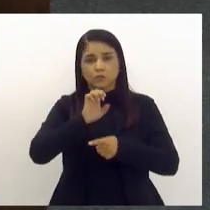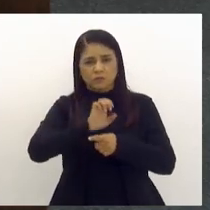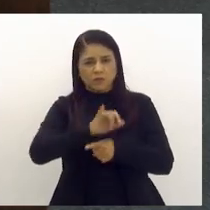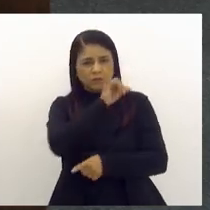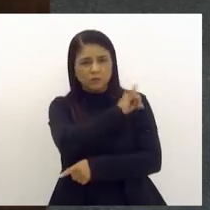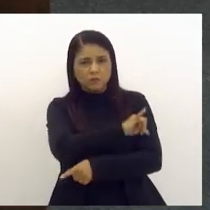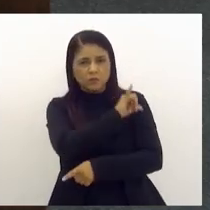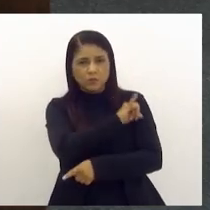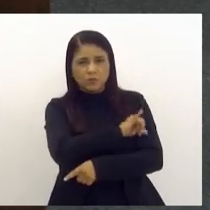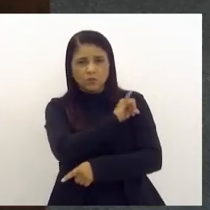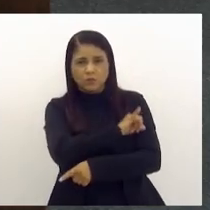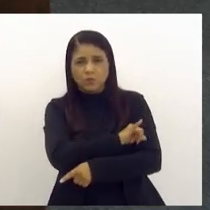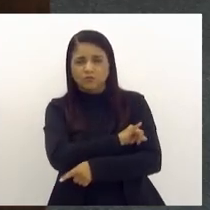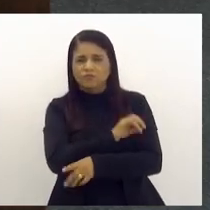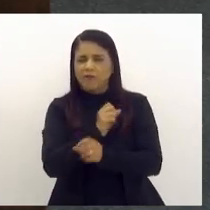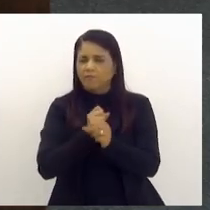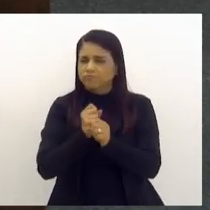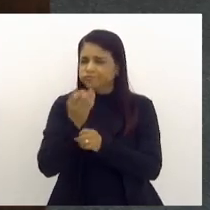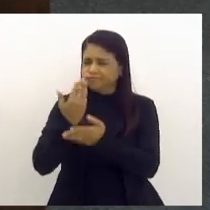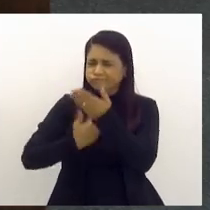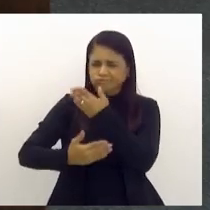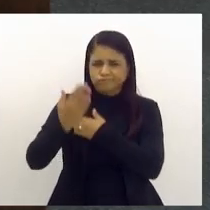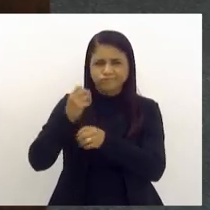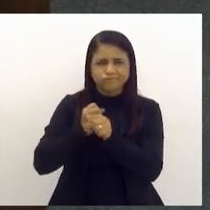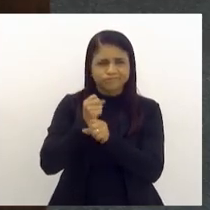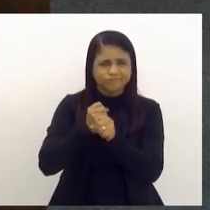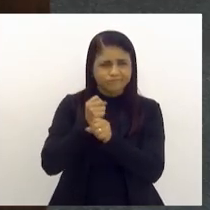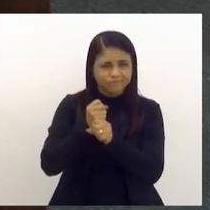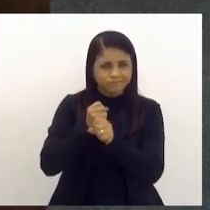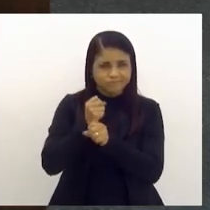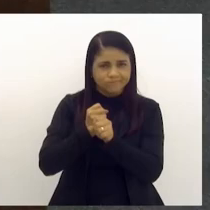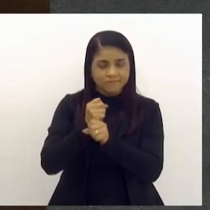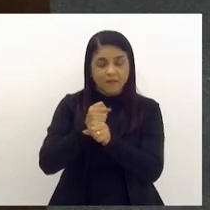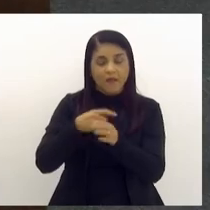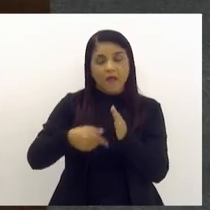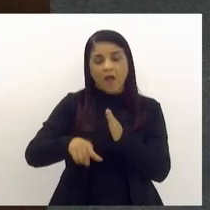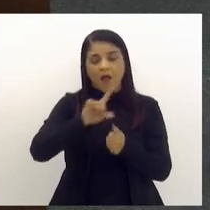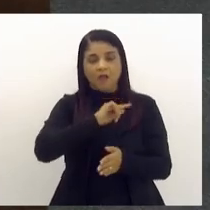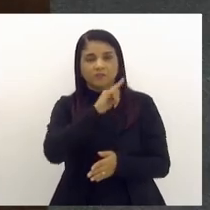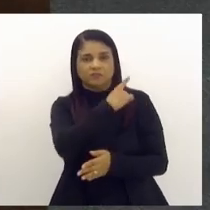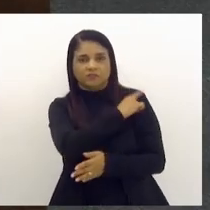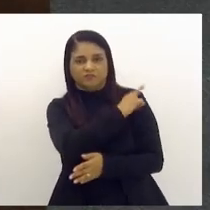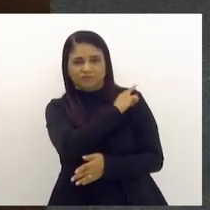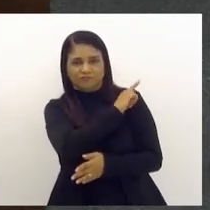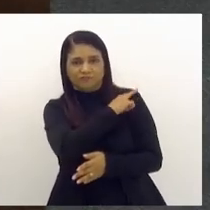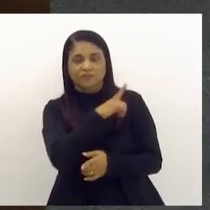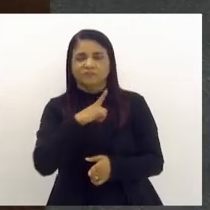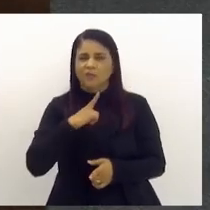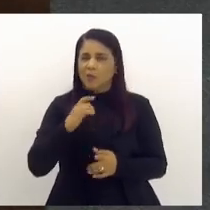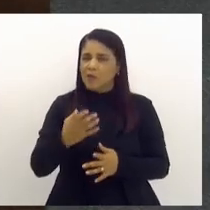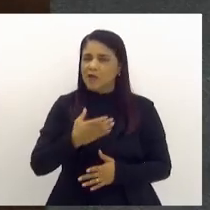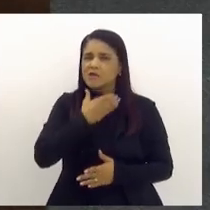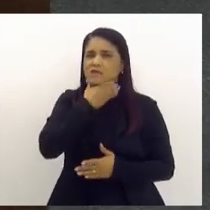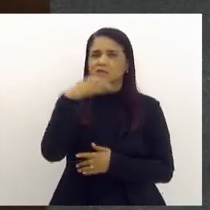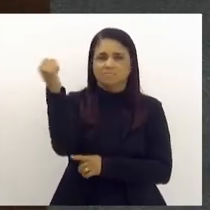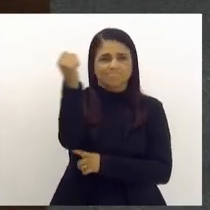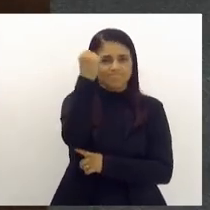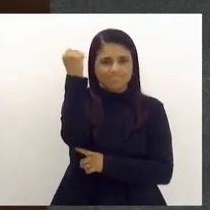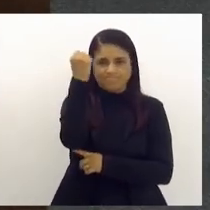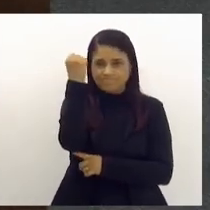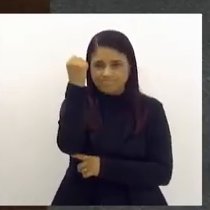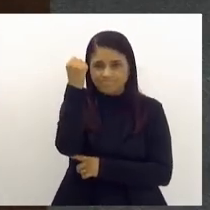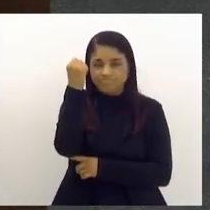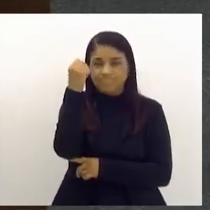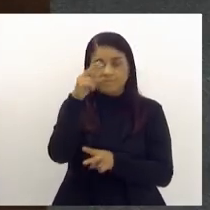Rio de Janeiro, já há muito tempo, até antes dessa gestão, vive uma crise do ponto